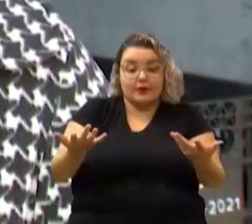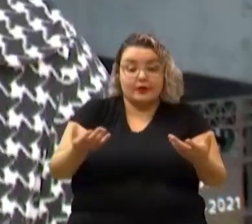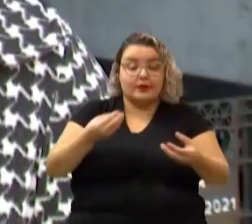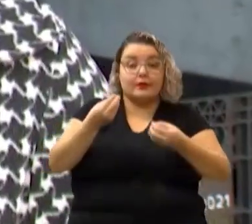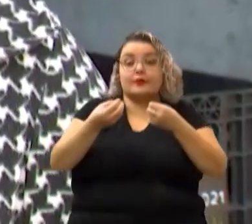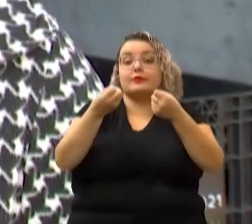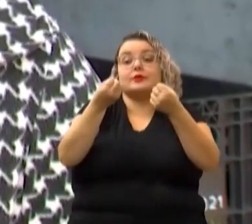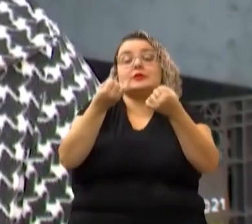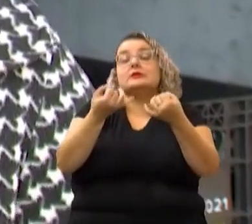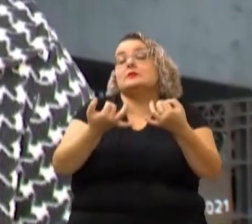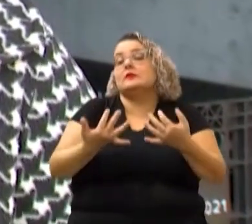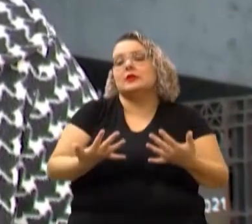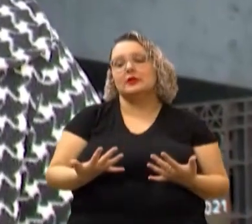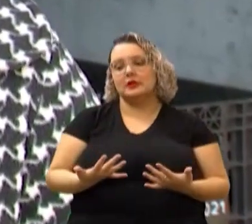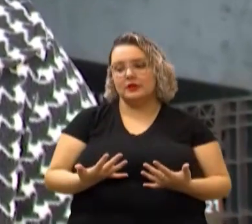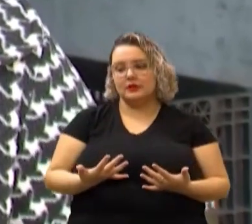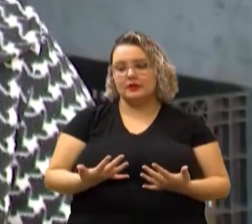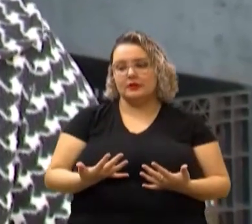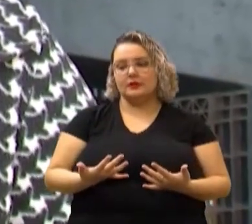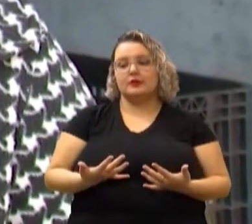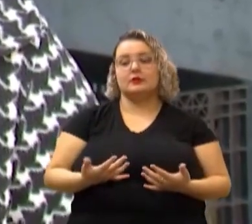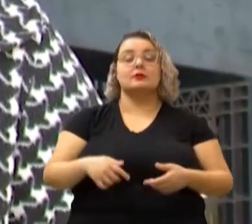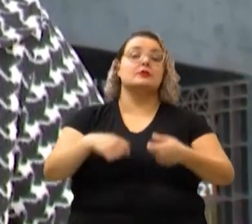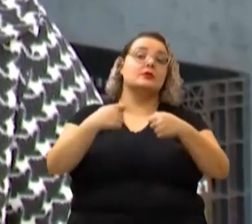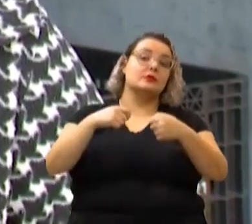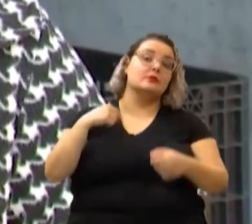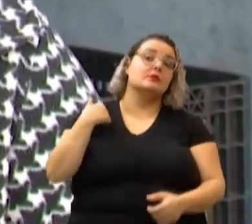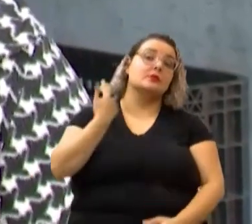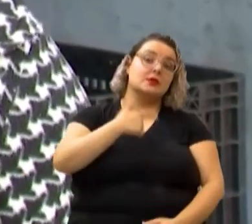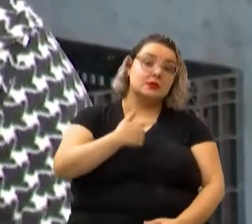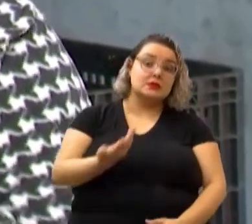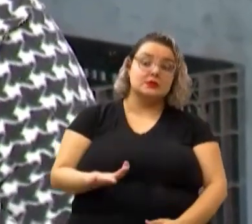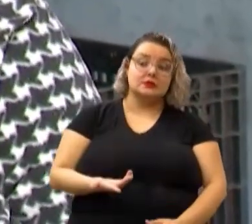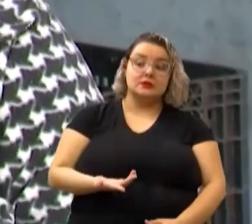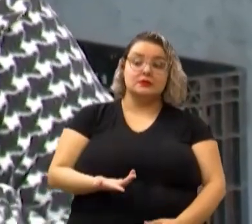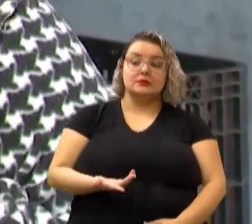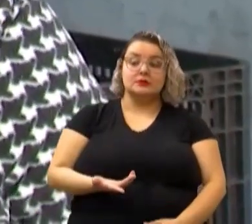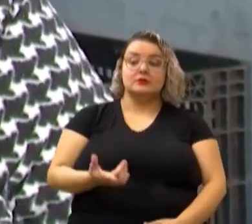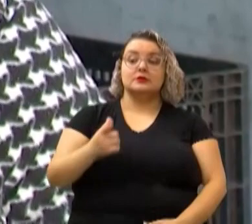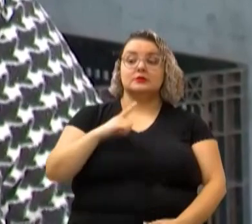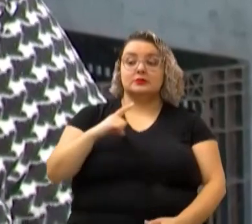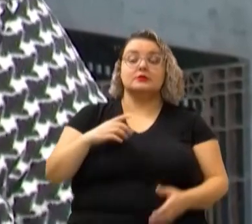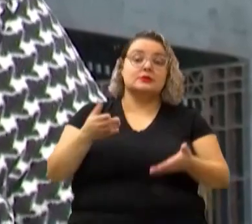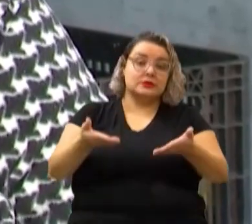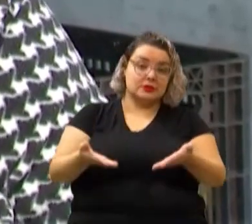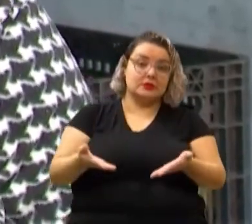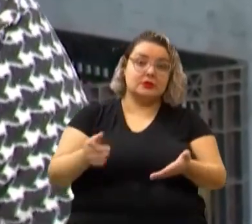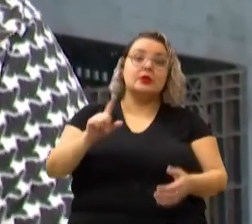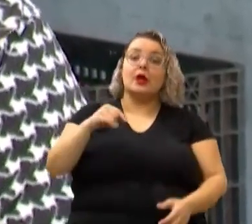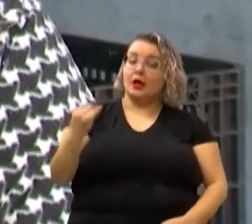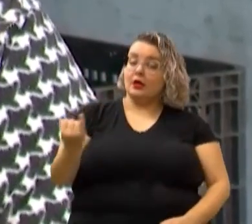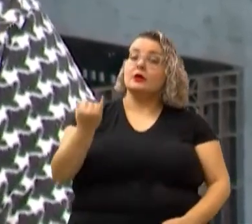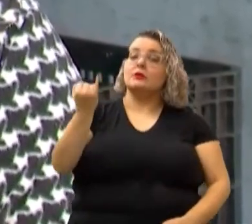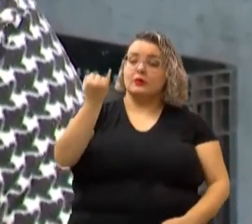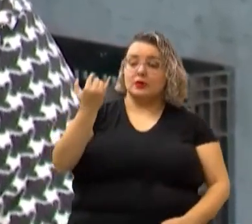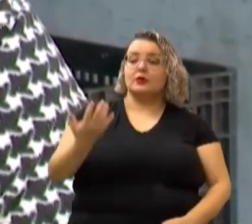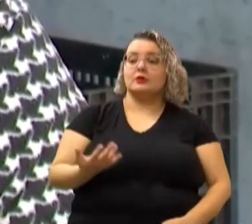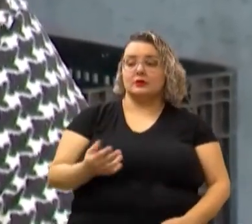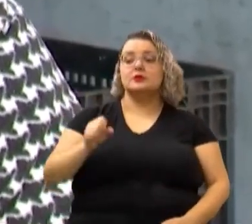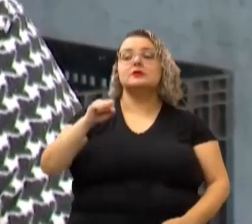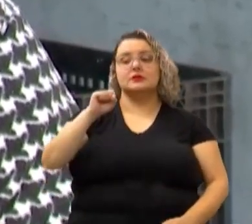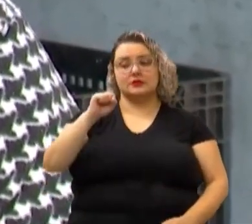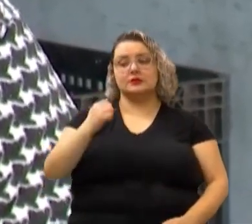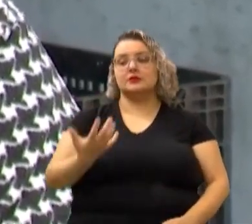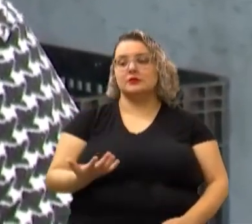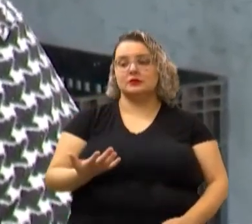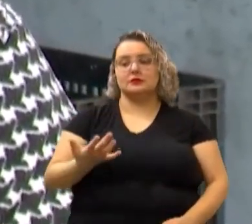não sei nem como expressar, né, a necessidade da gente de ter isso daqui. É